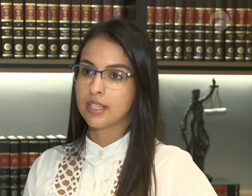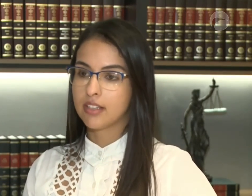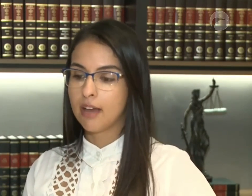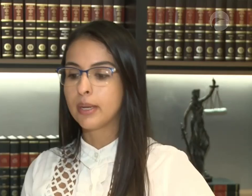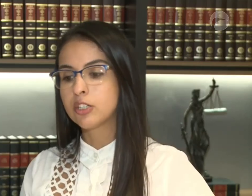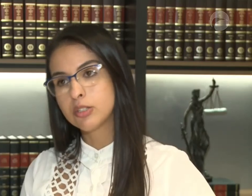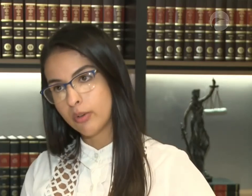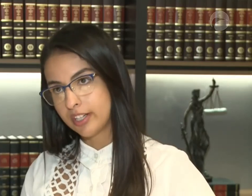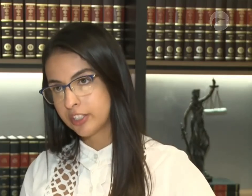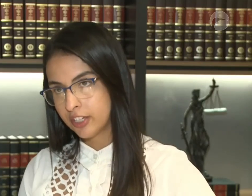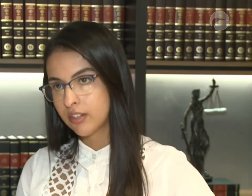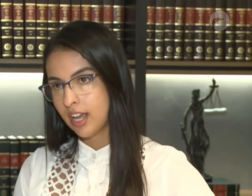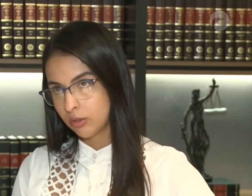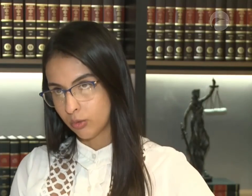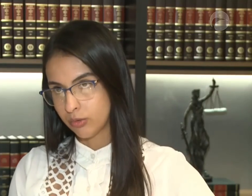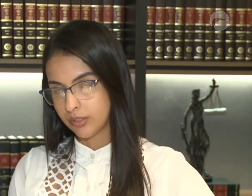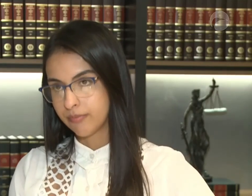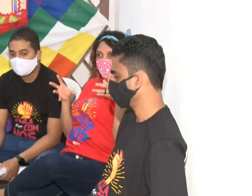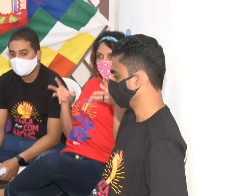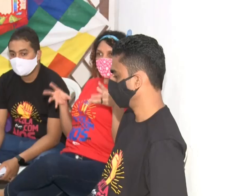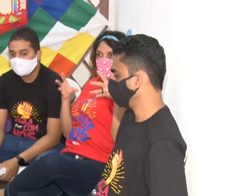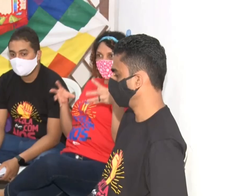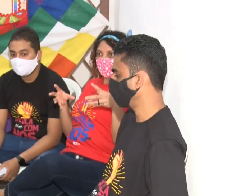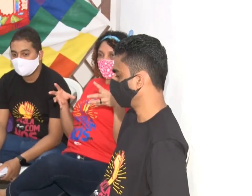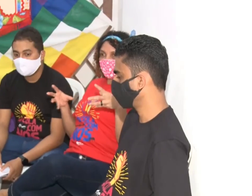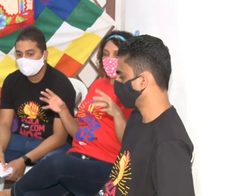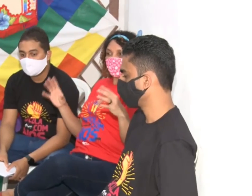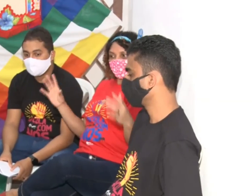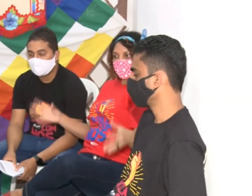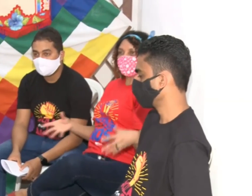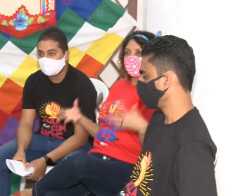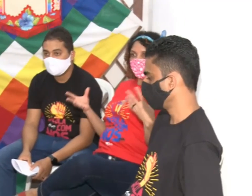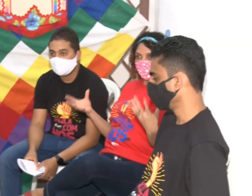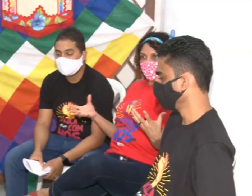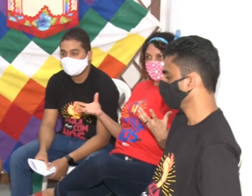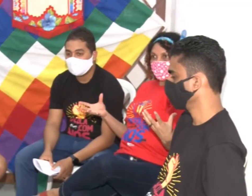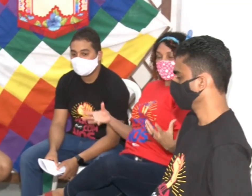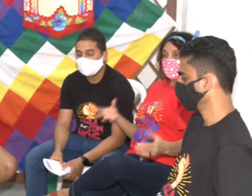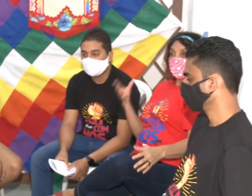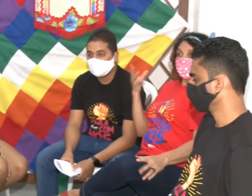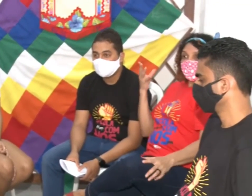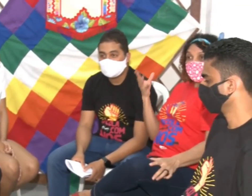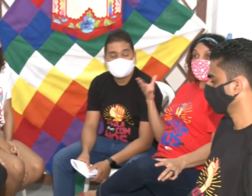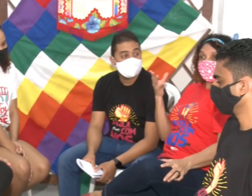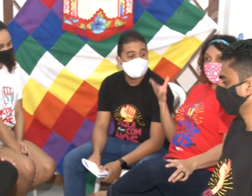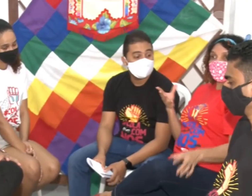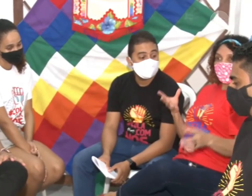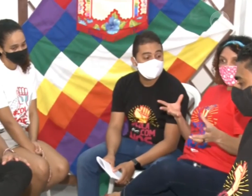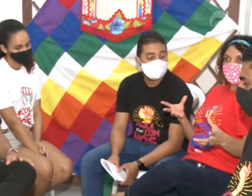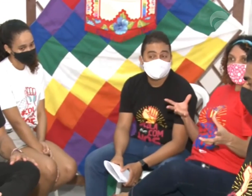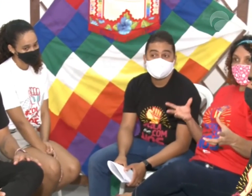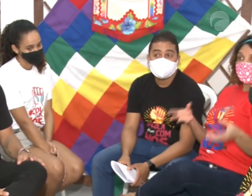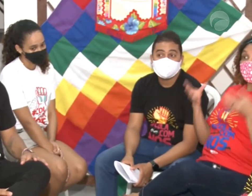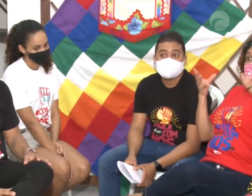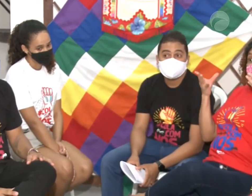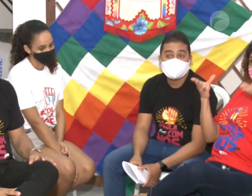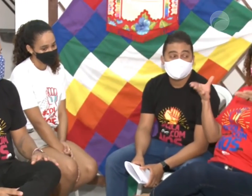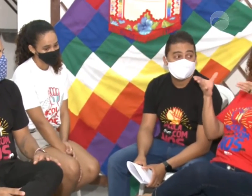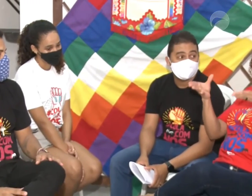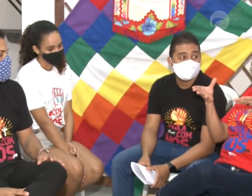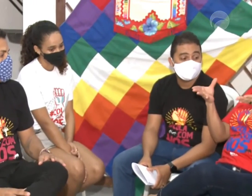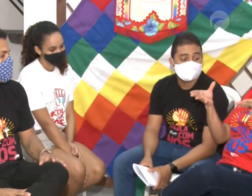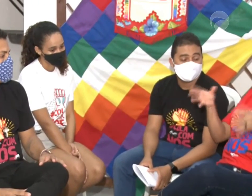mais especificamente em seu artigo 14. Apesar dos desafios, o coletivo Nós garante que está preparado